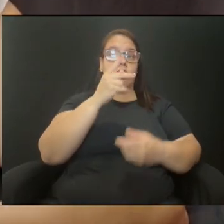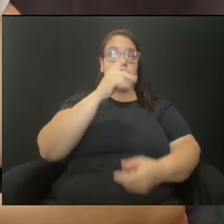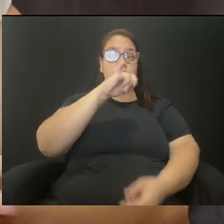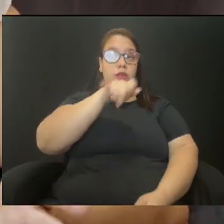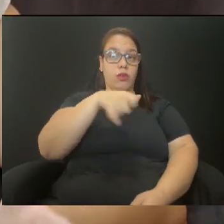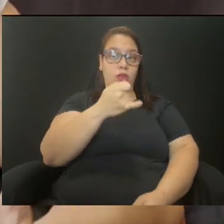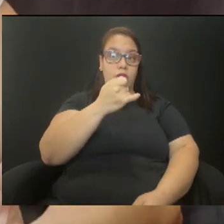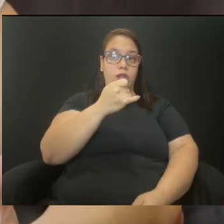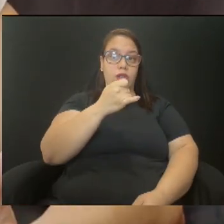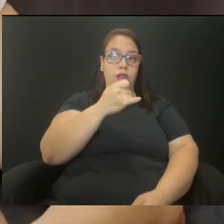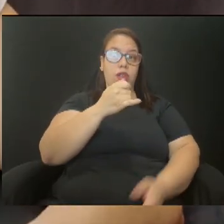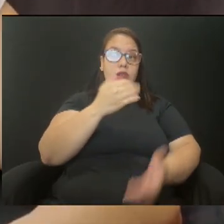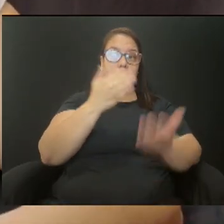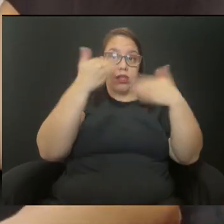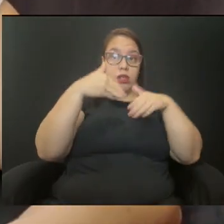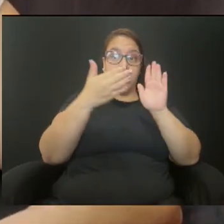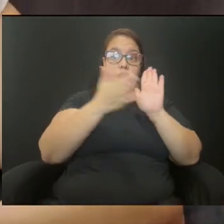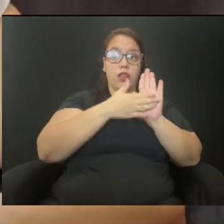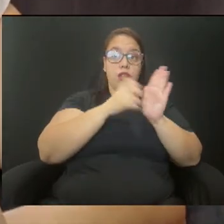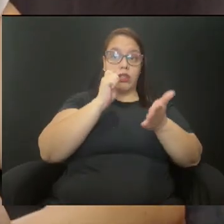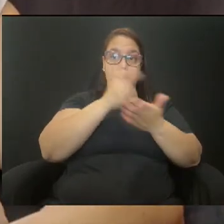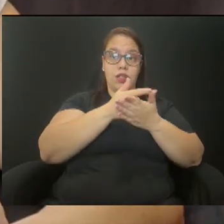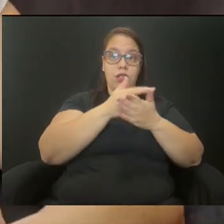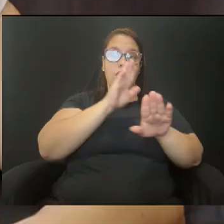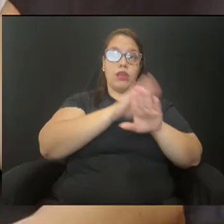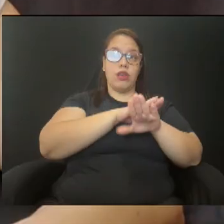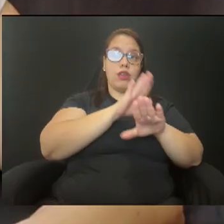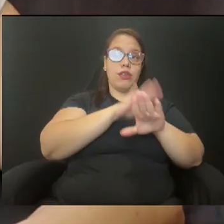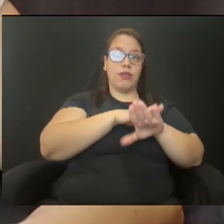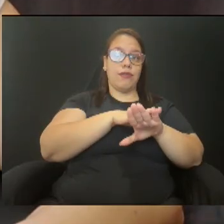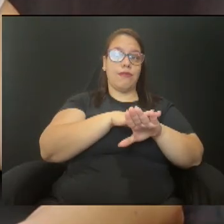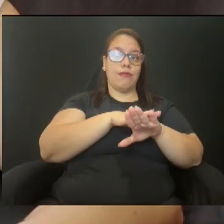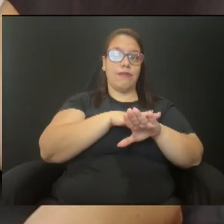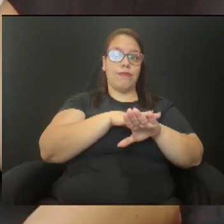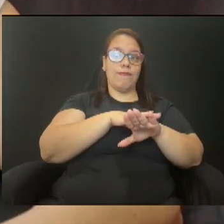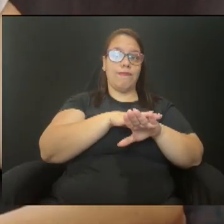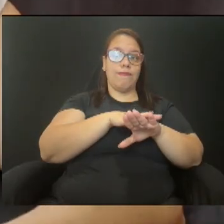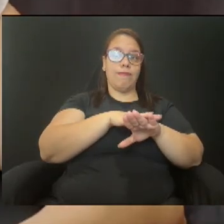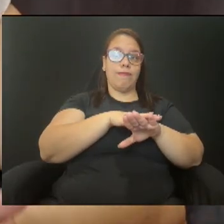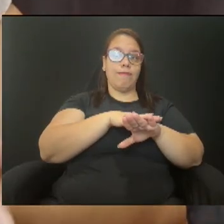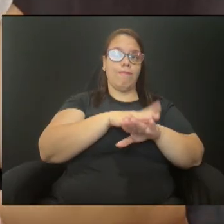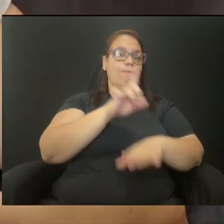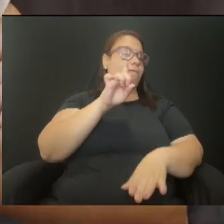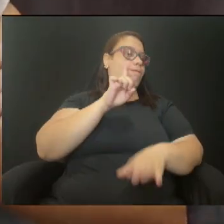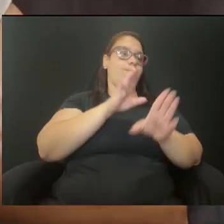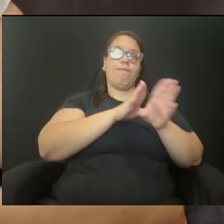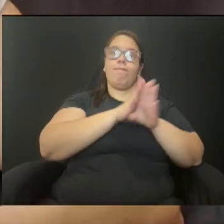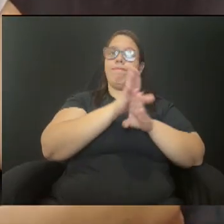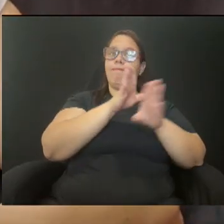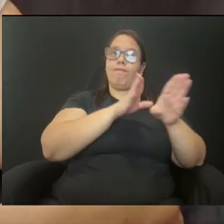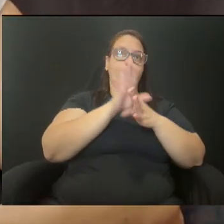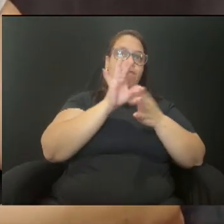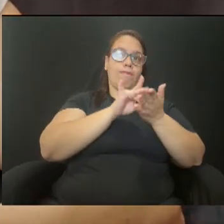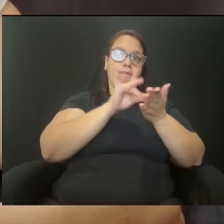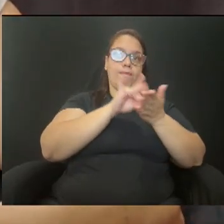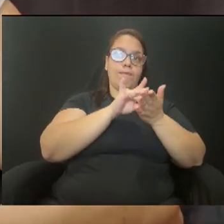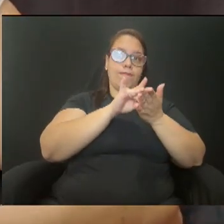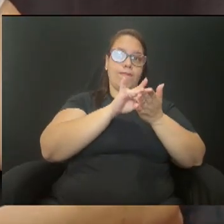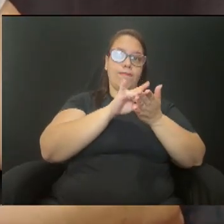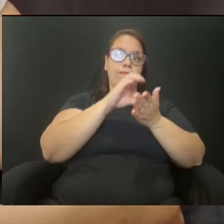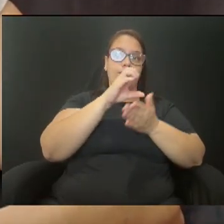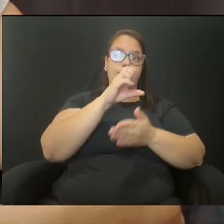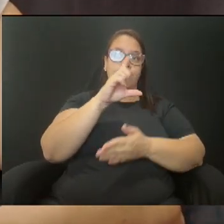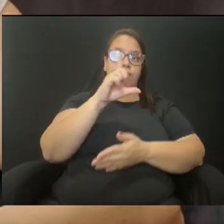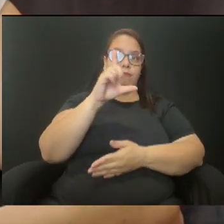Aí, no caso de pagar por fora, eu definitivamente não oriento. É o ideal que você faça, seguir o CLT, siga tudo